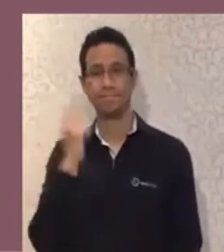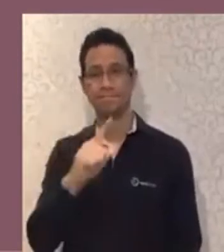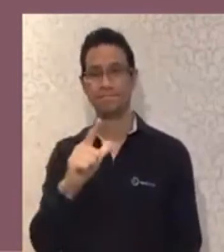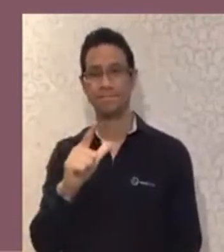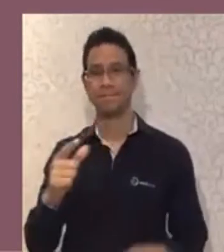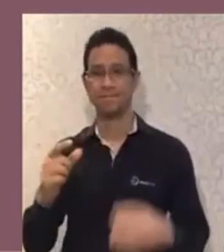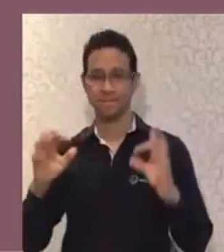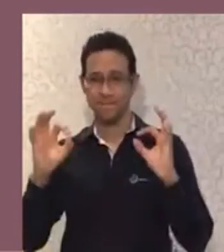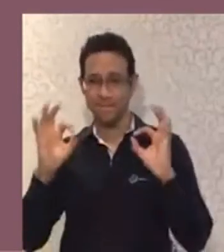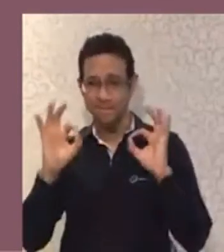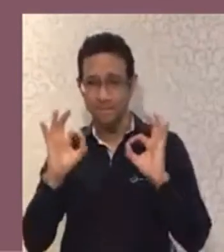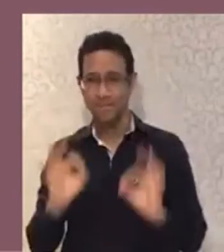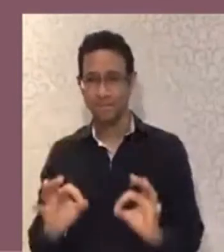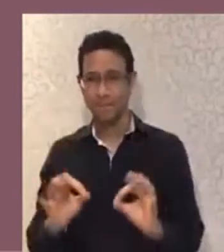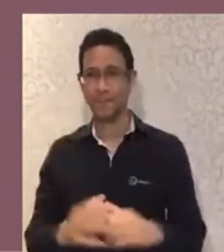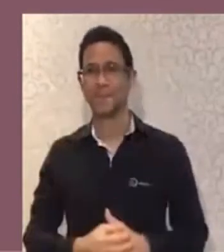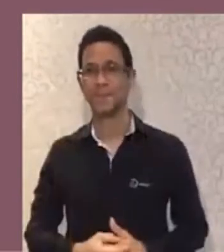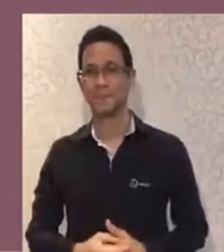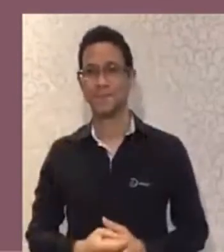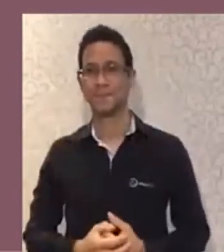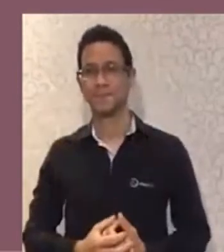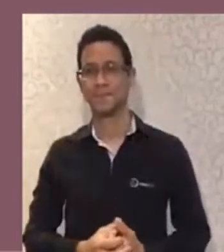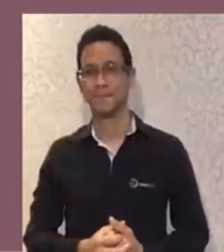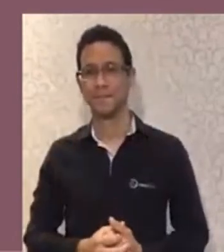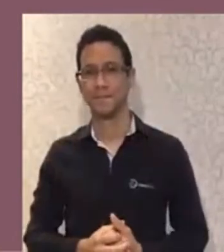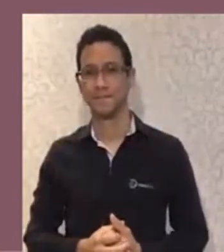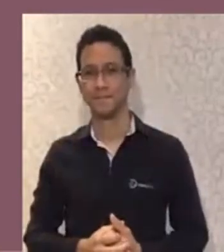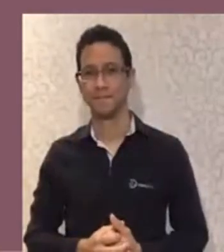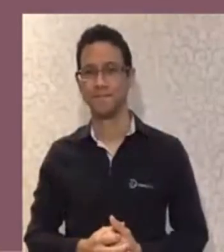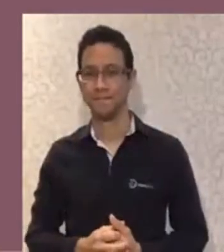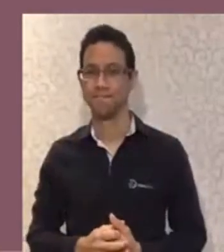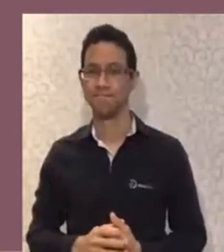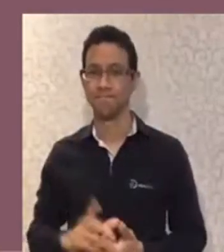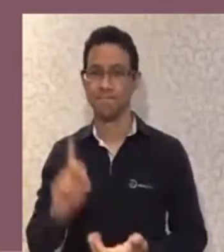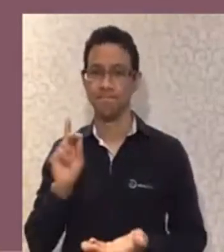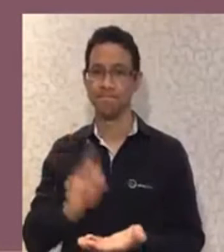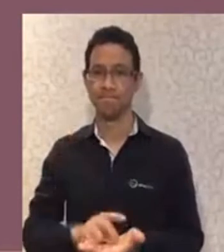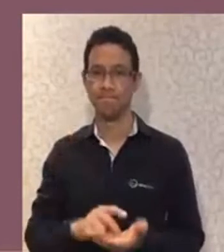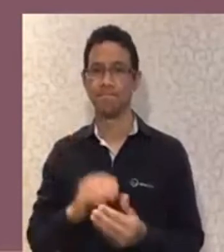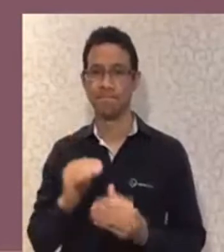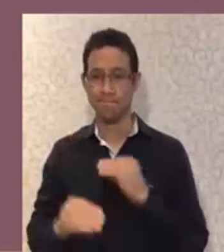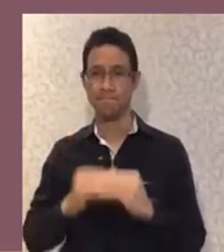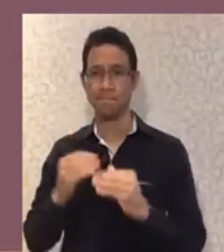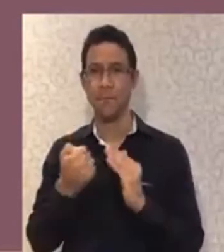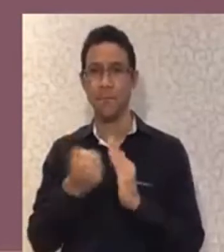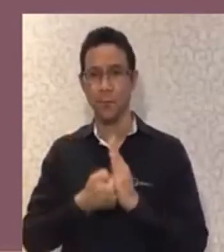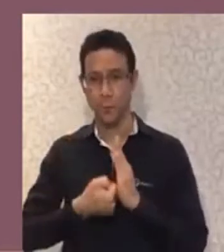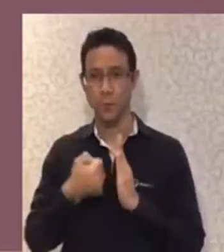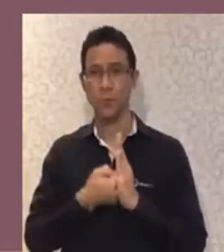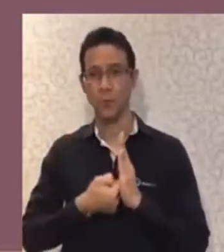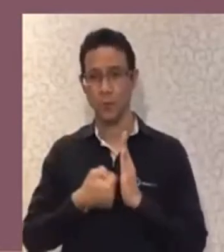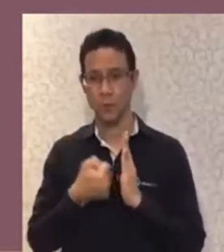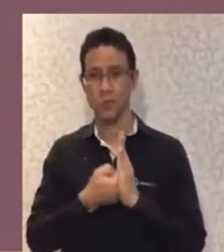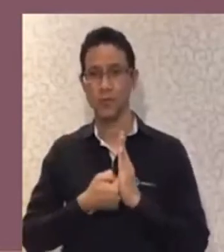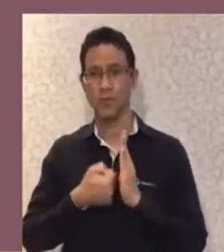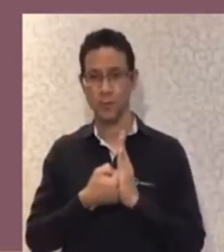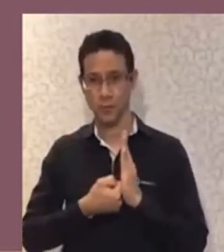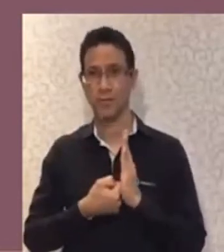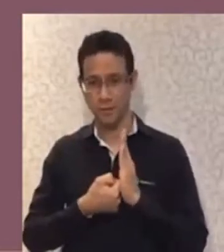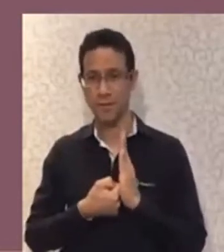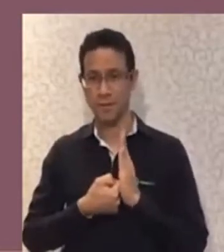e contundente. Realmente é uma construção, a luta antirracista contra